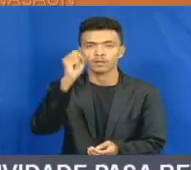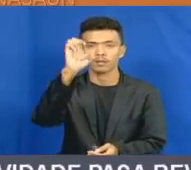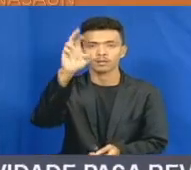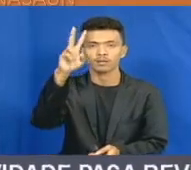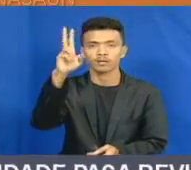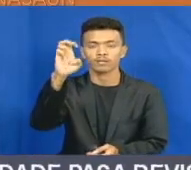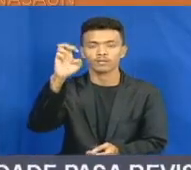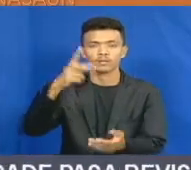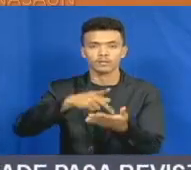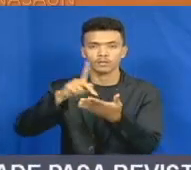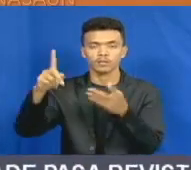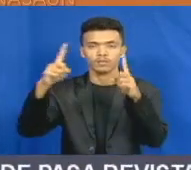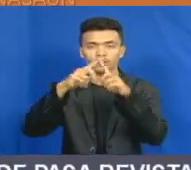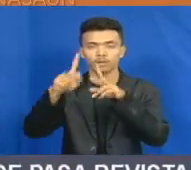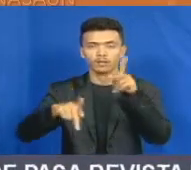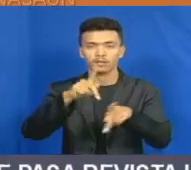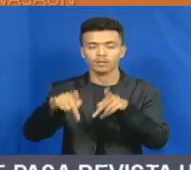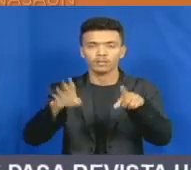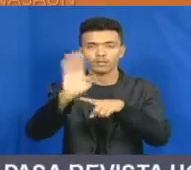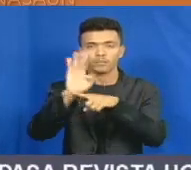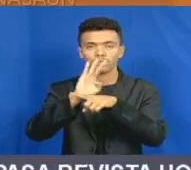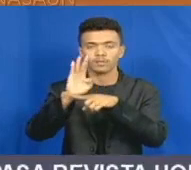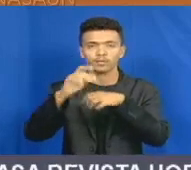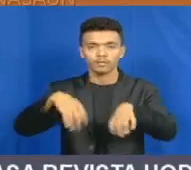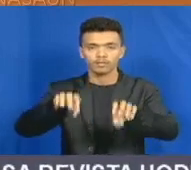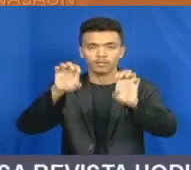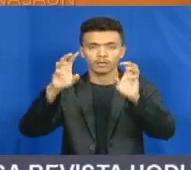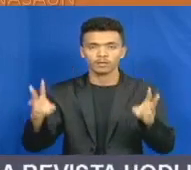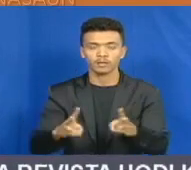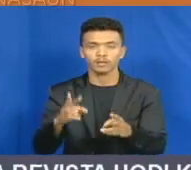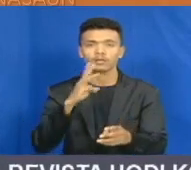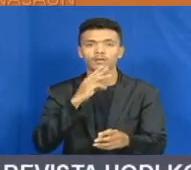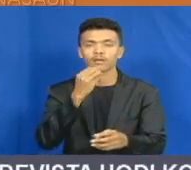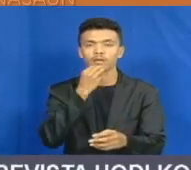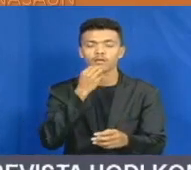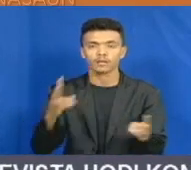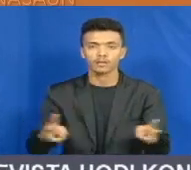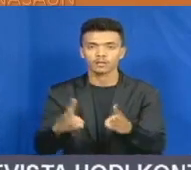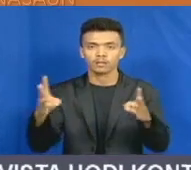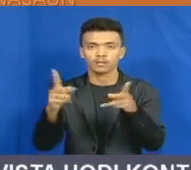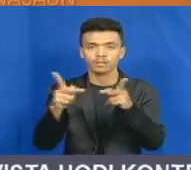Serve se aplica multa para negociante sira na befanha em estrada público la ho licença.